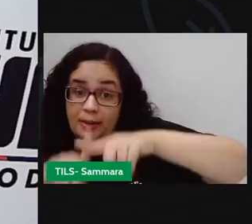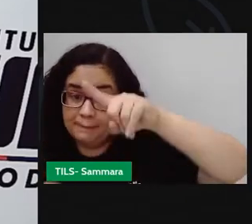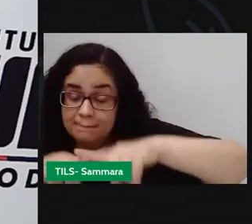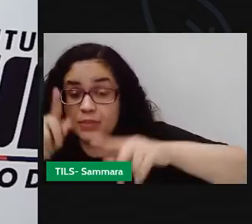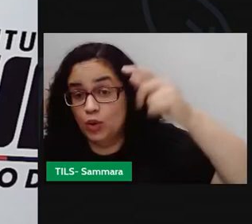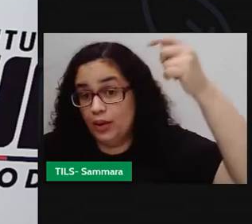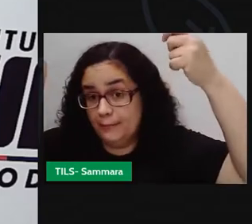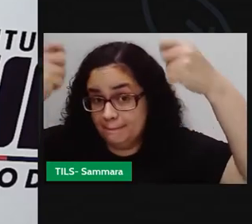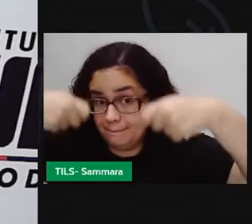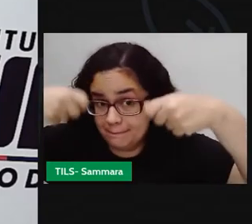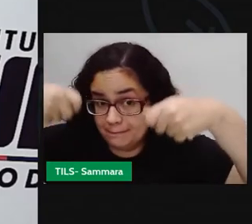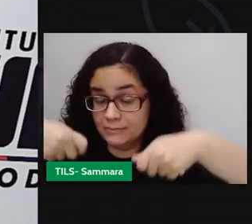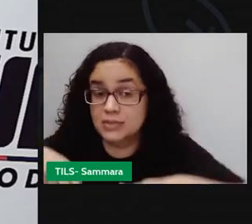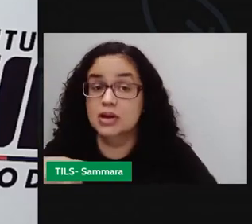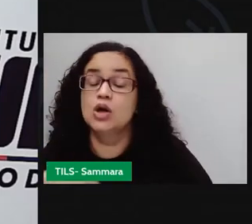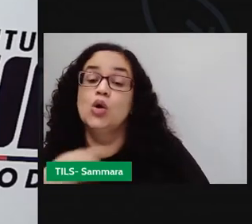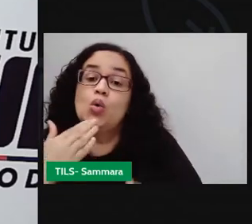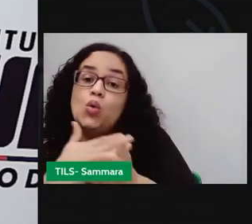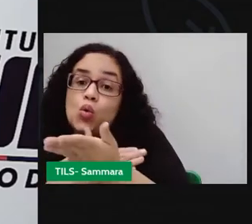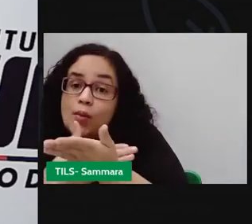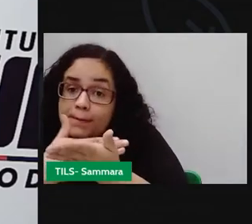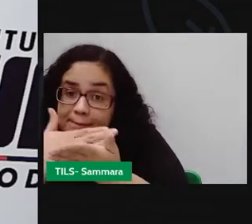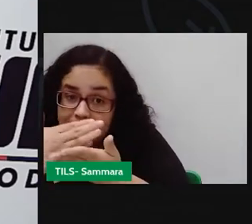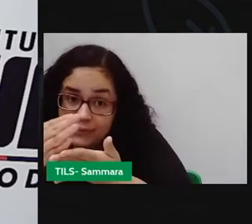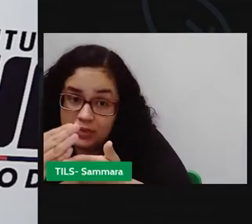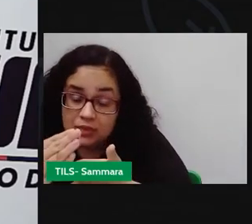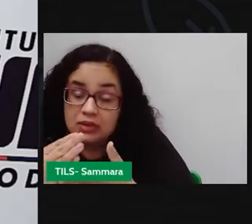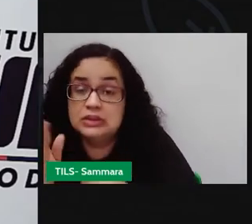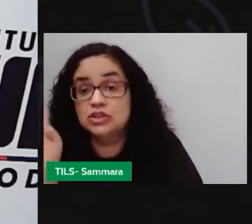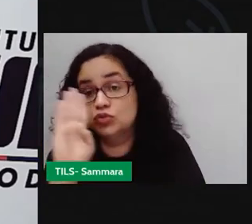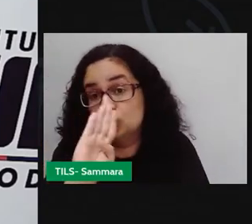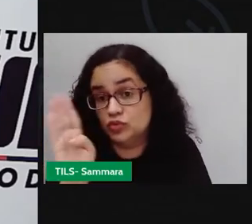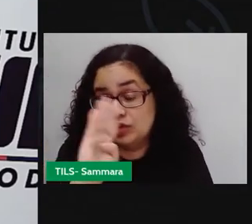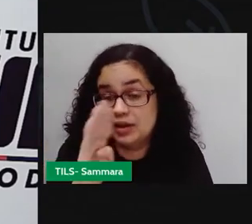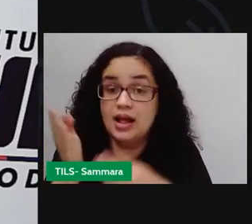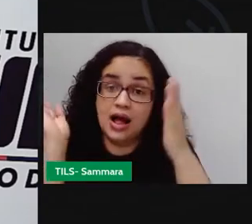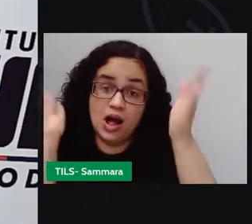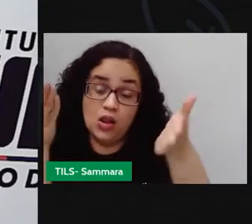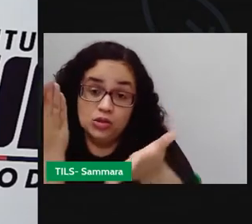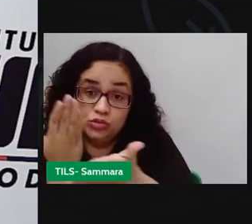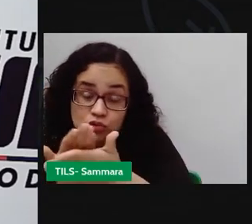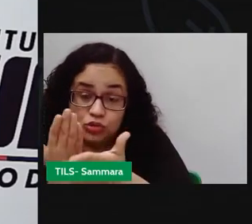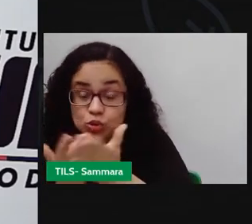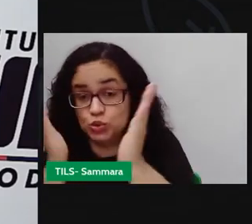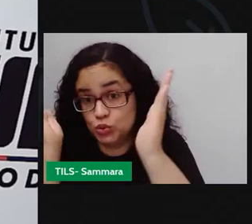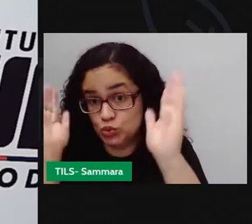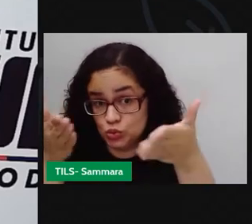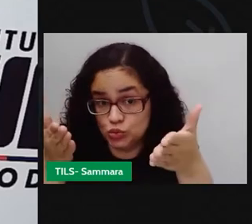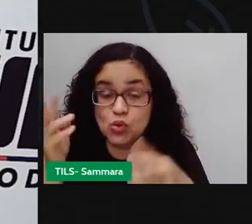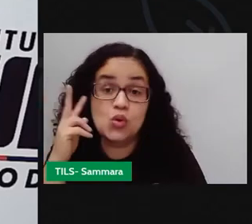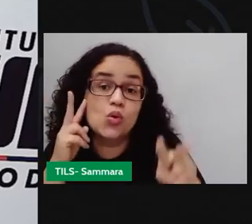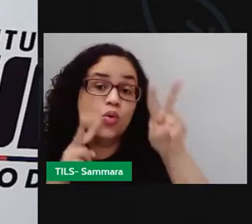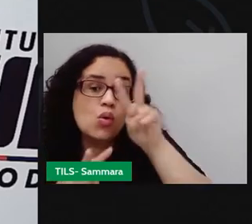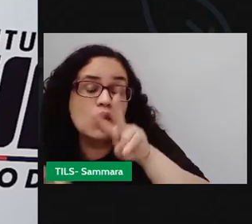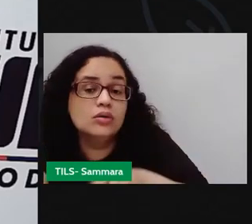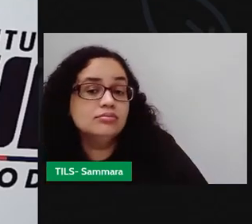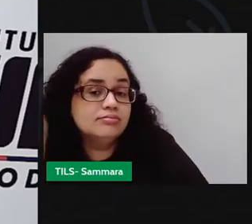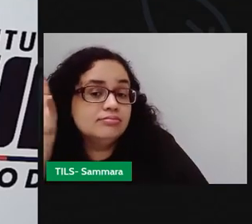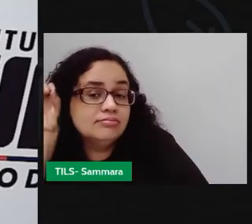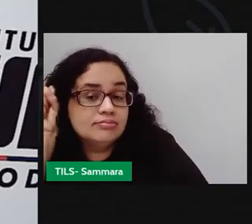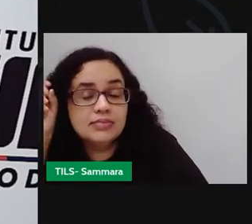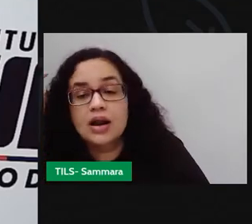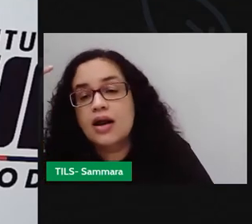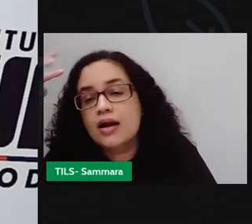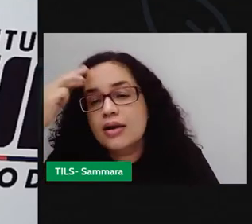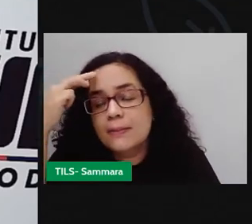que vão precisar em mãos, para que a gente comece nossa videoaula de hoje com os olhos, os ouvidos e